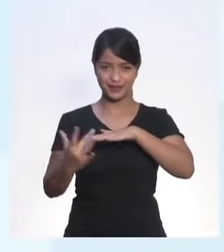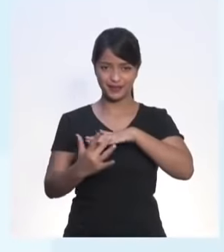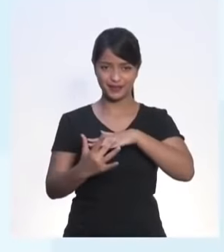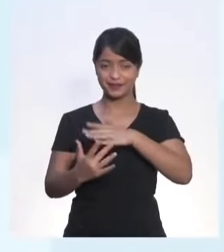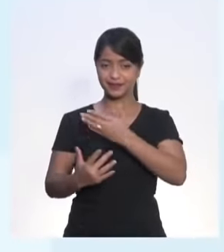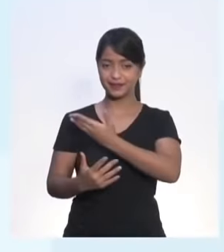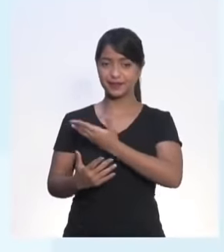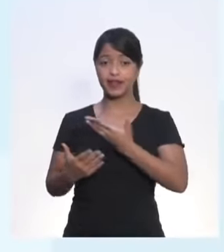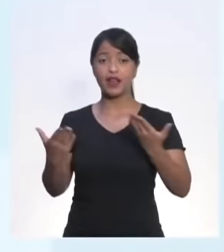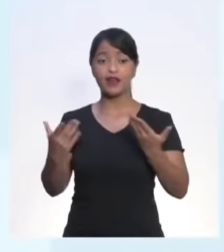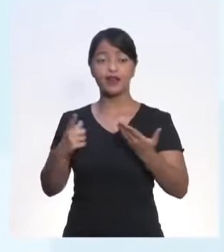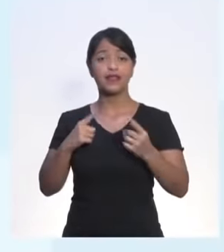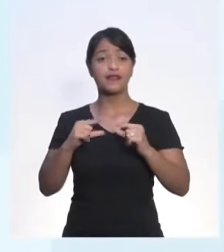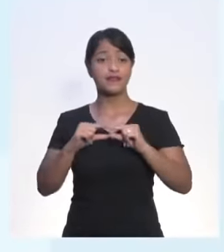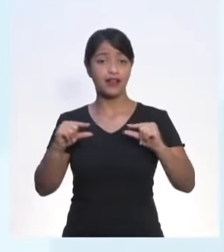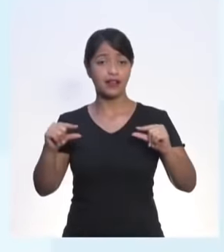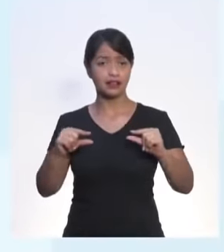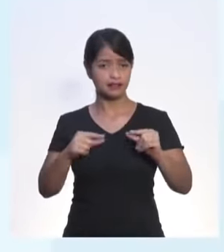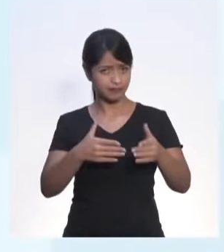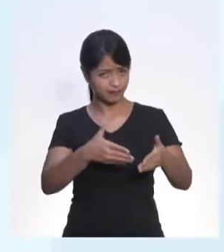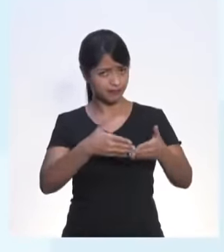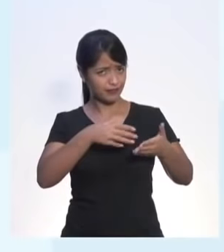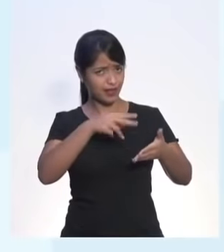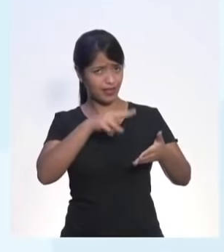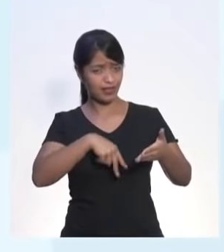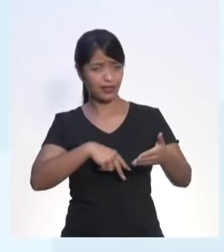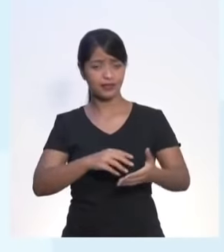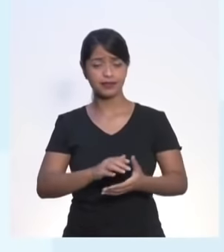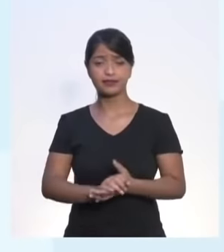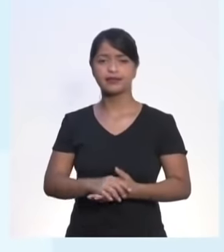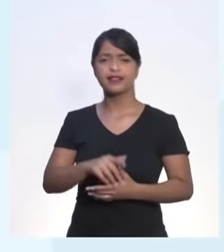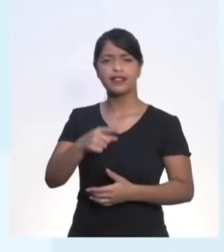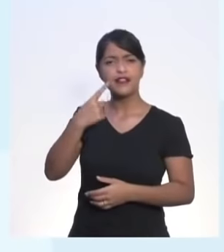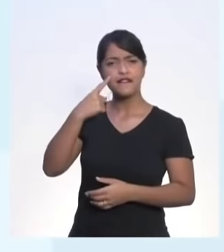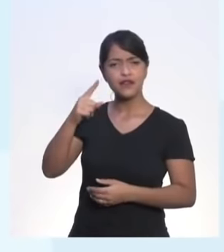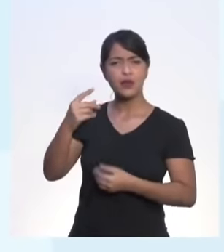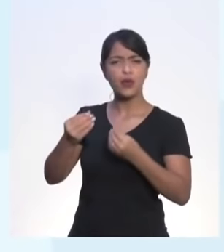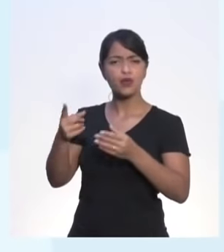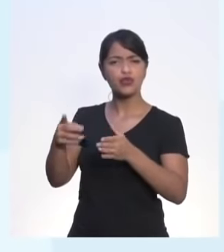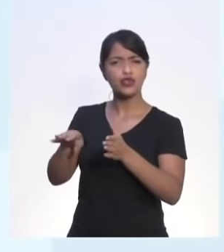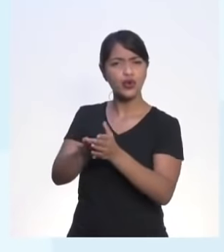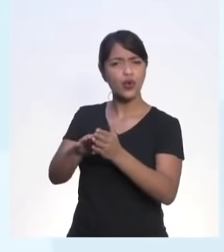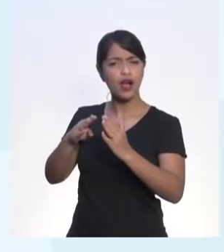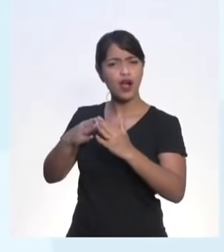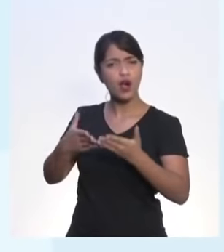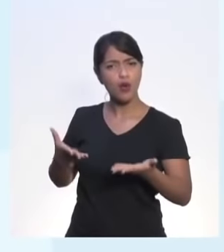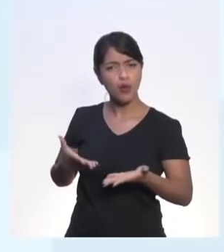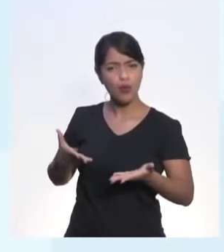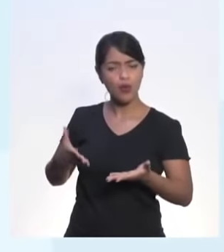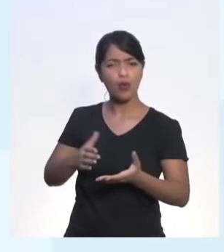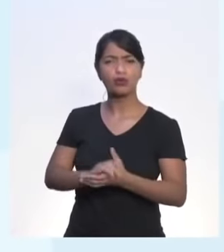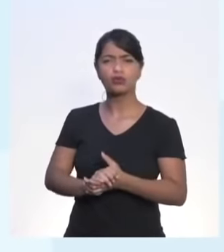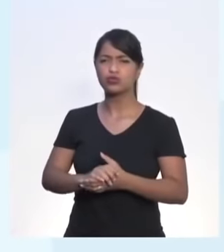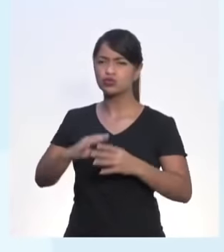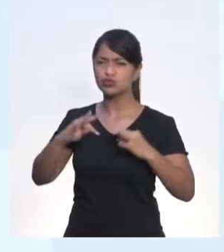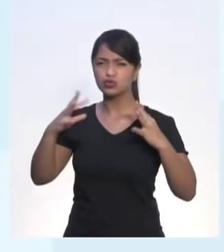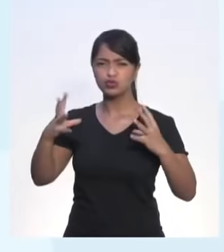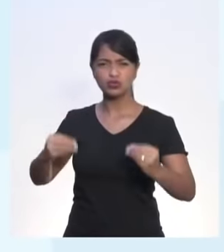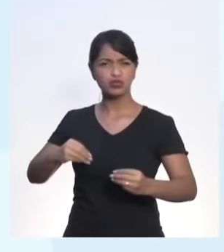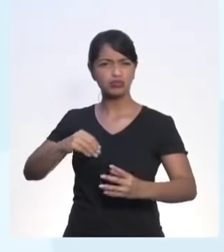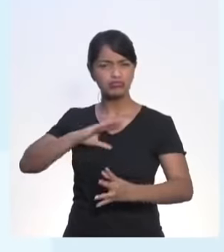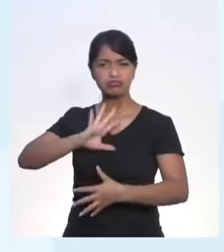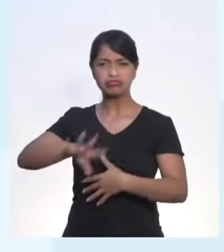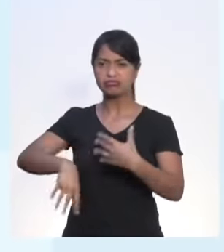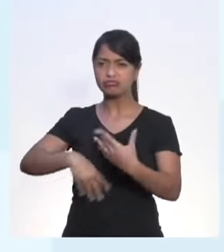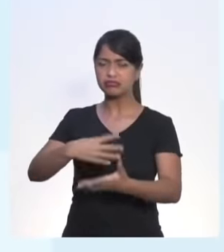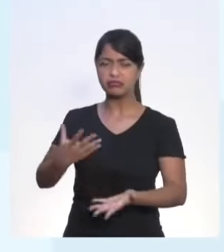Agora temos uma frase. Lê pra gente aí essa frase, Mônica. Você viu como ele chegou em casa hoje? Todo